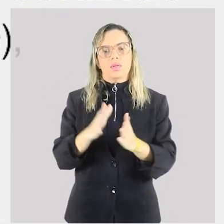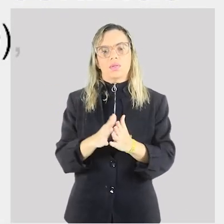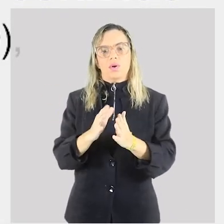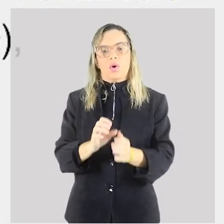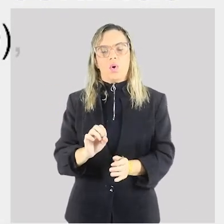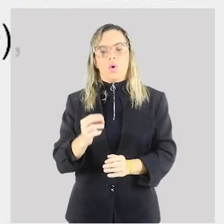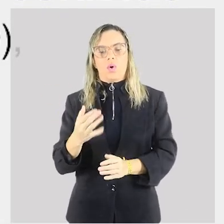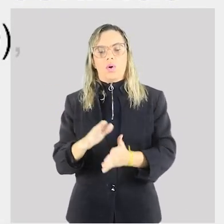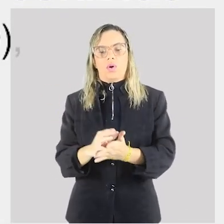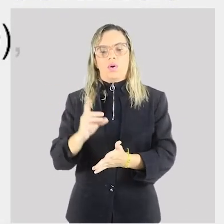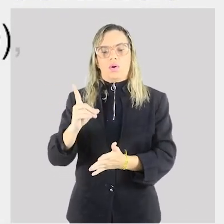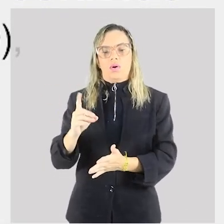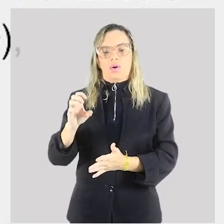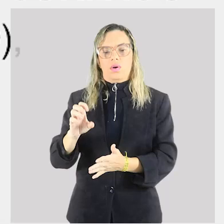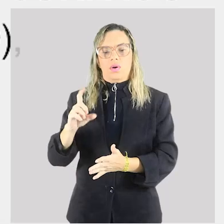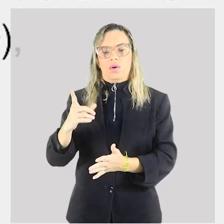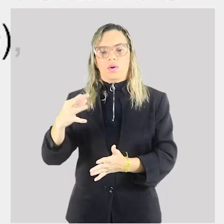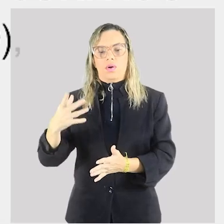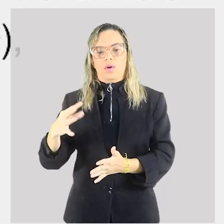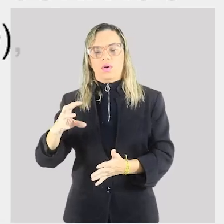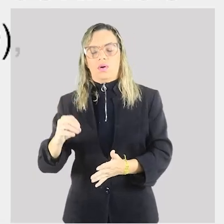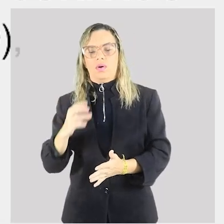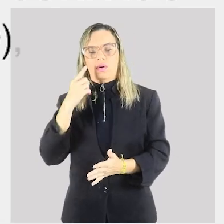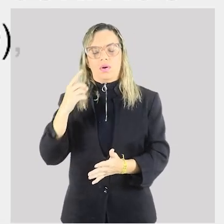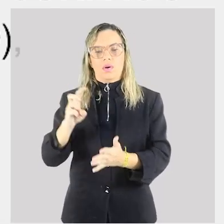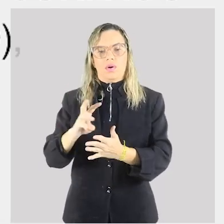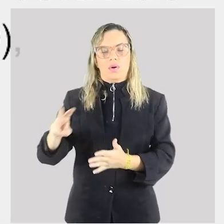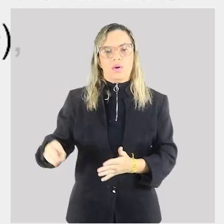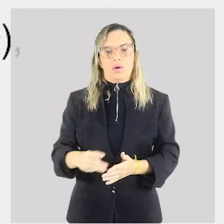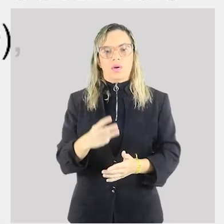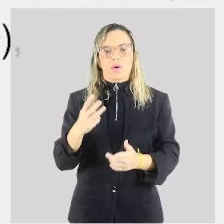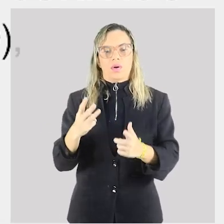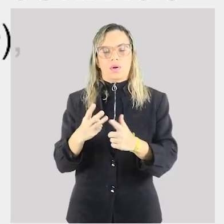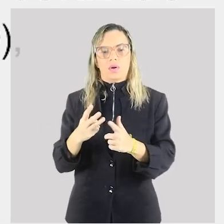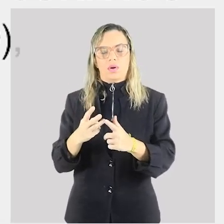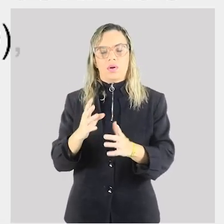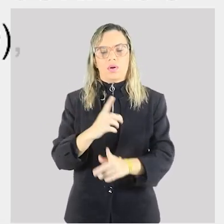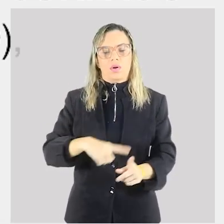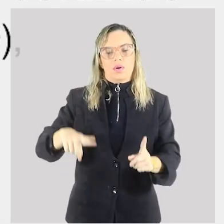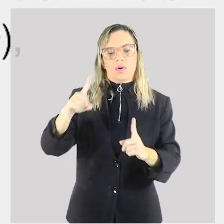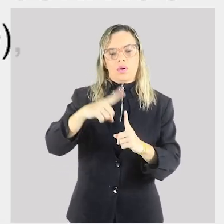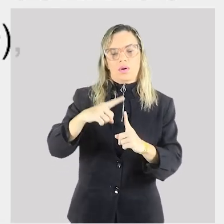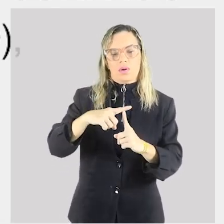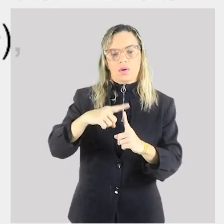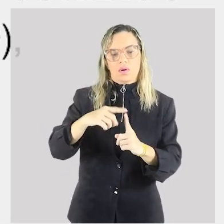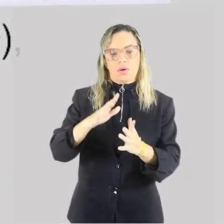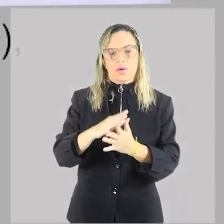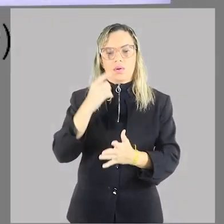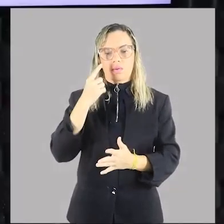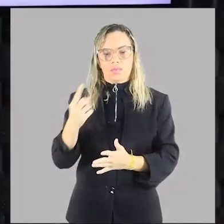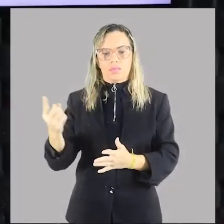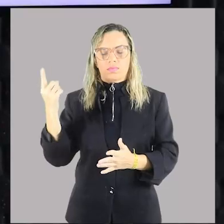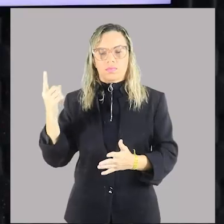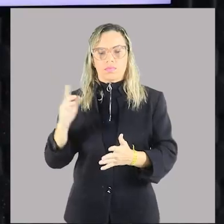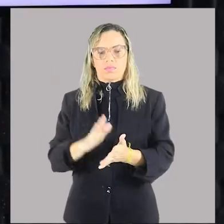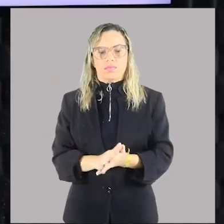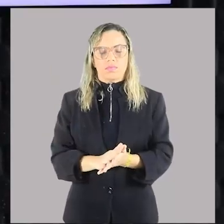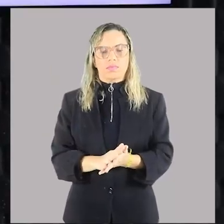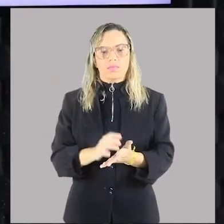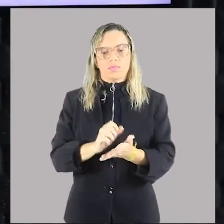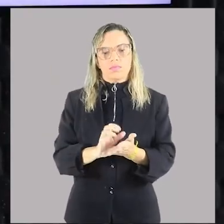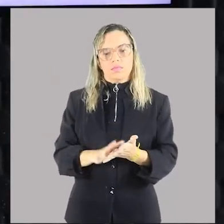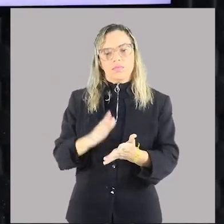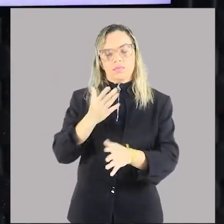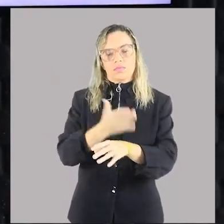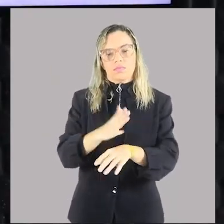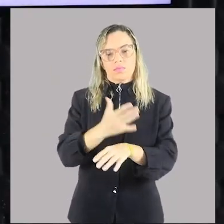terceiro tipo de descentralização administrativa por colaboração ou por delegação. Nesse caso, se